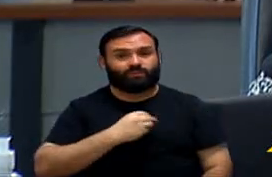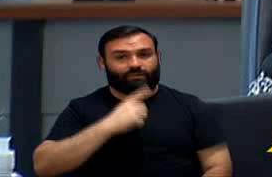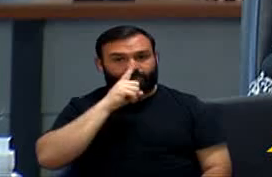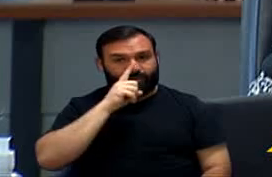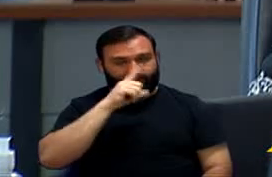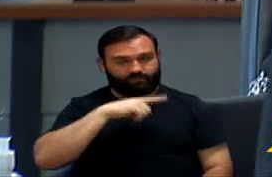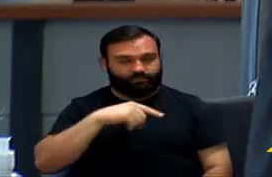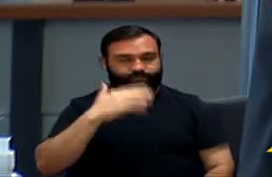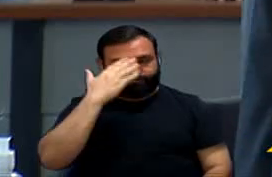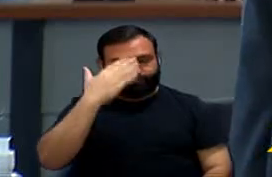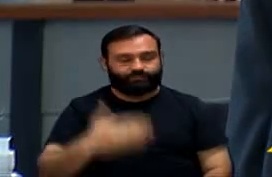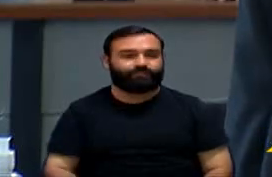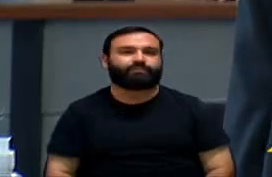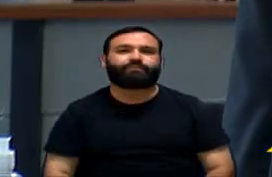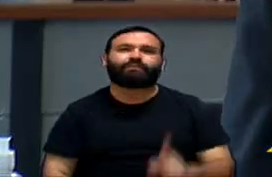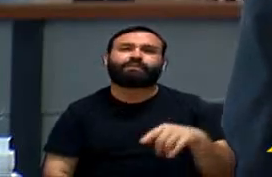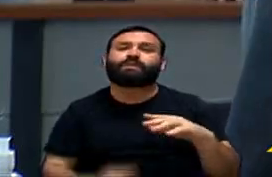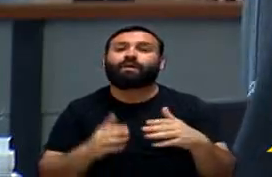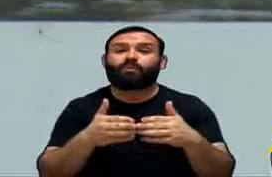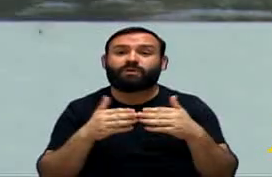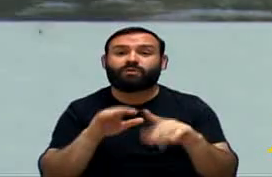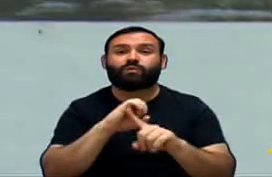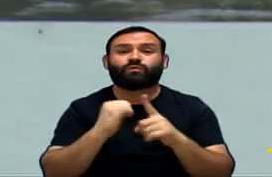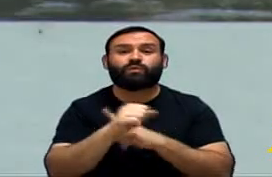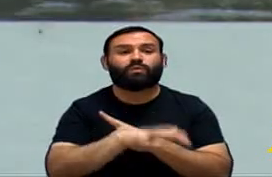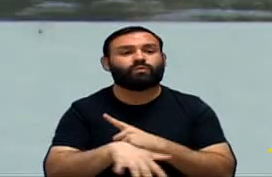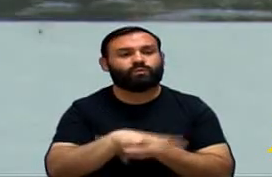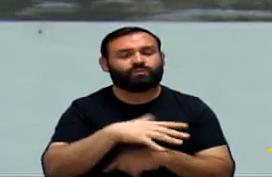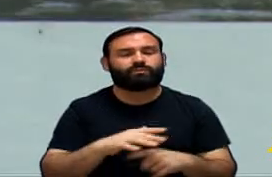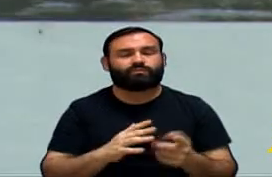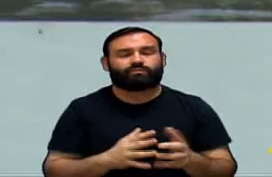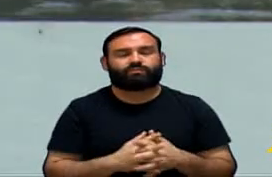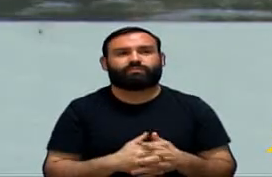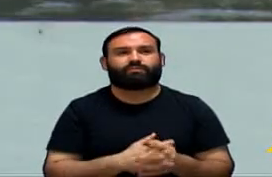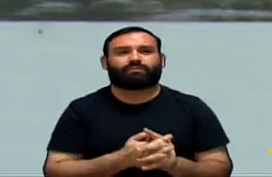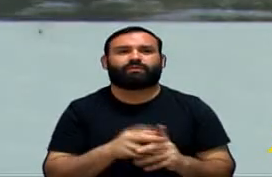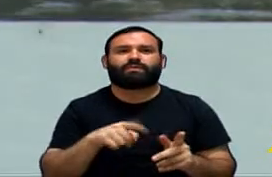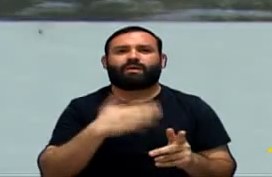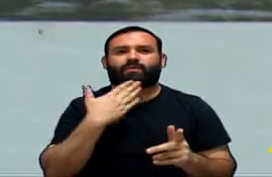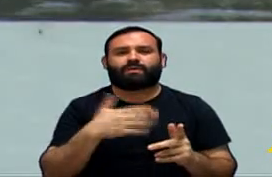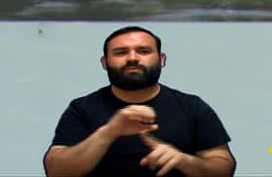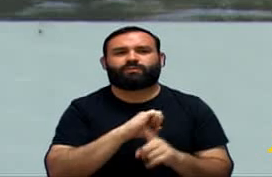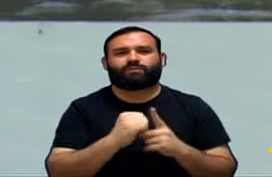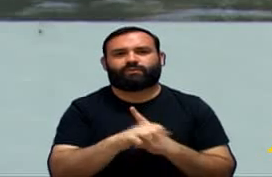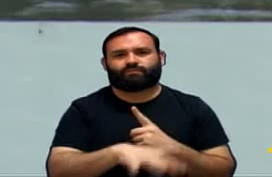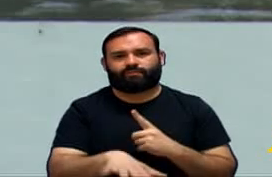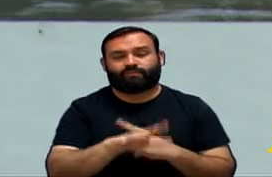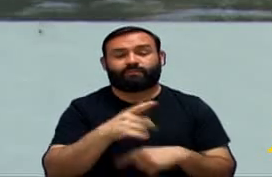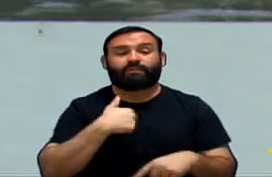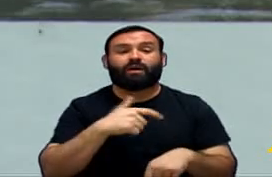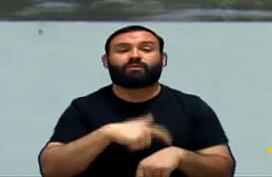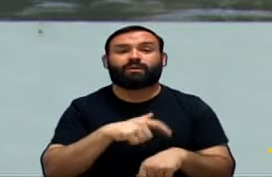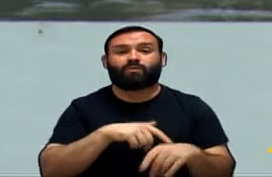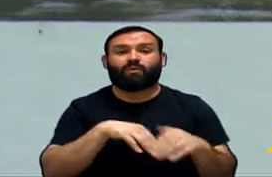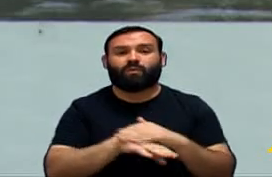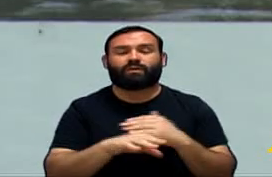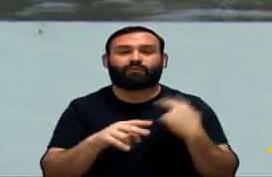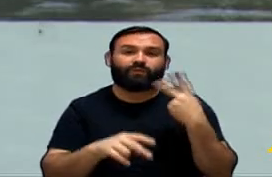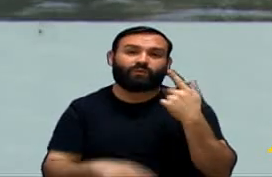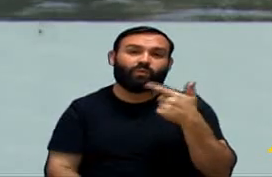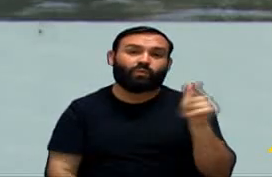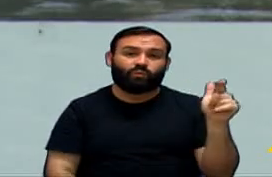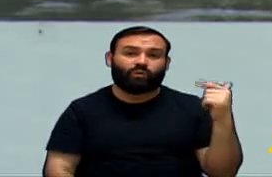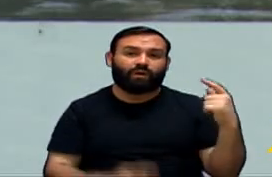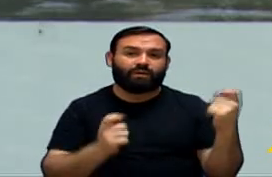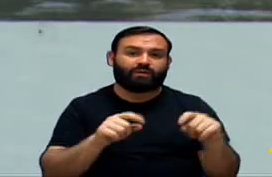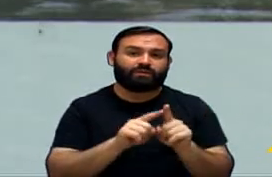em risco Obrigado Isso aí é um clamor social na verdade né pastor Lu Santos é um clamor social senhor presidente Reserva o meu tempo vereadores